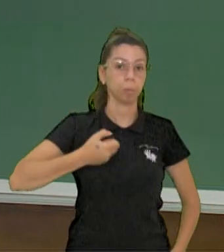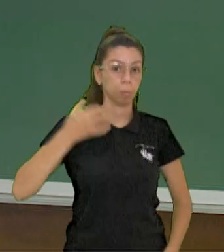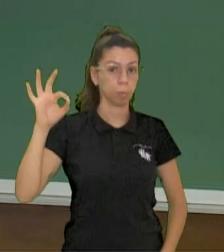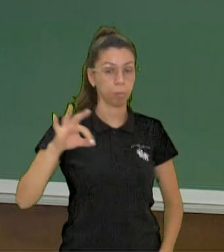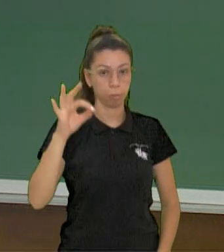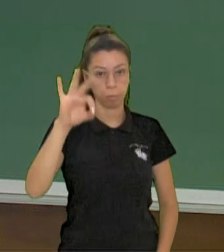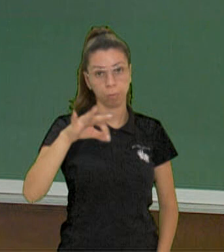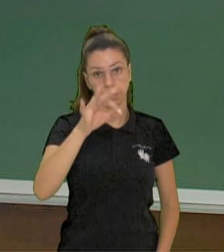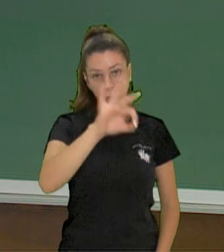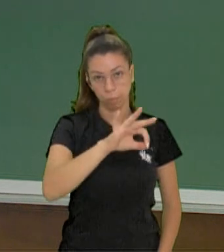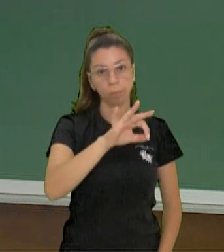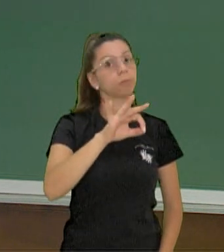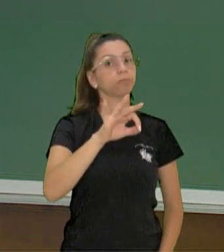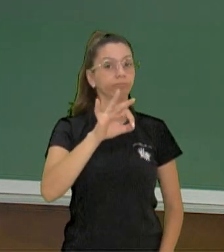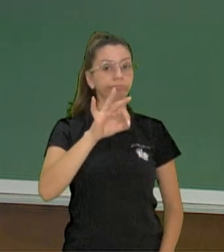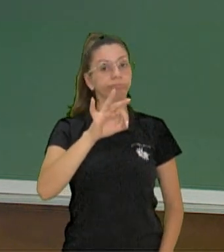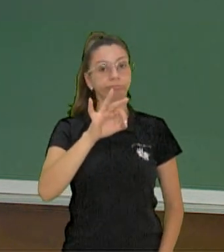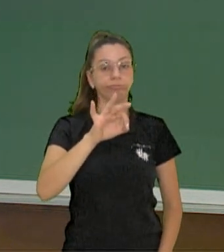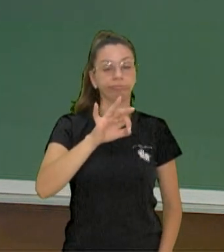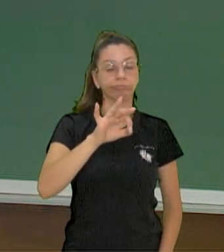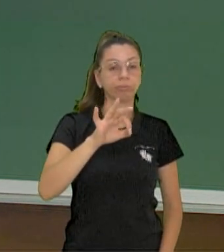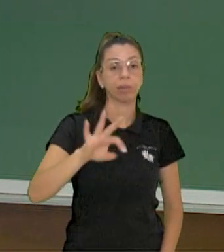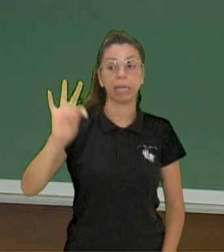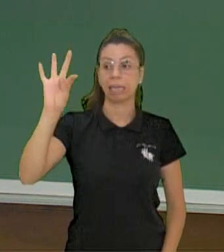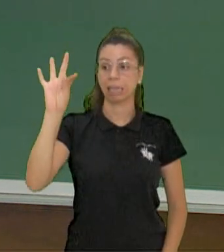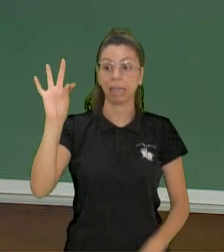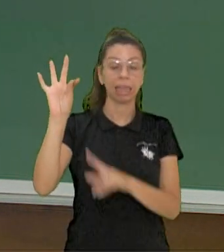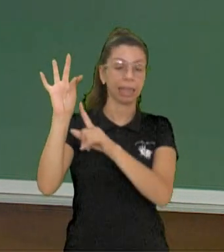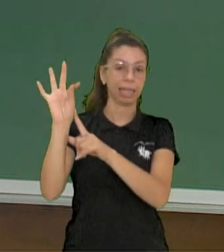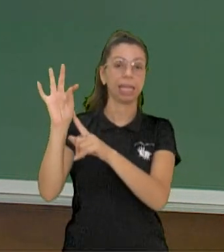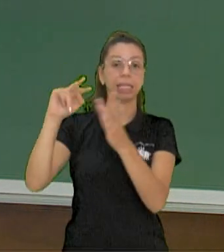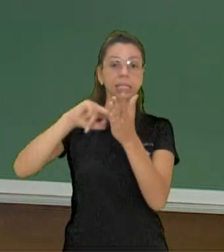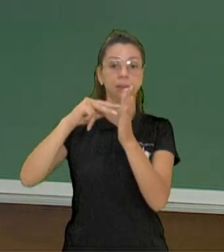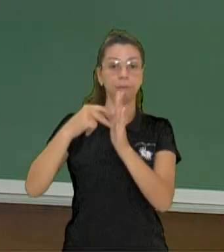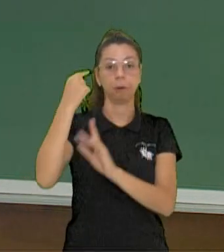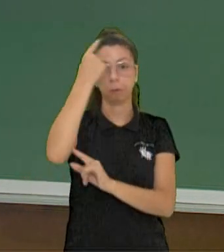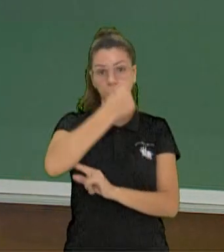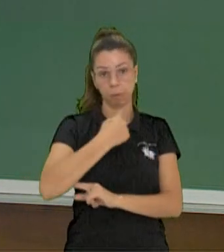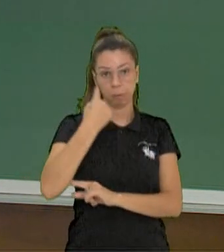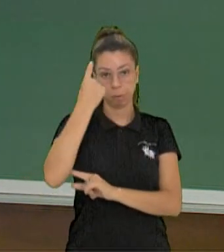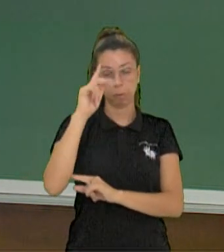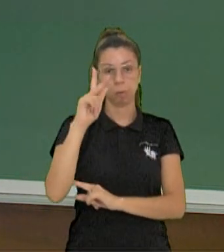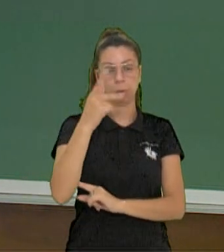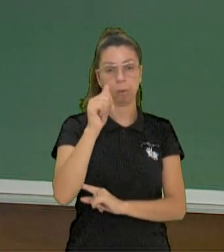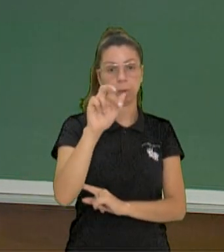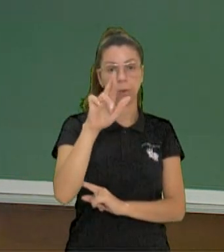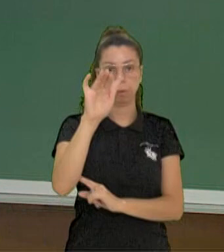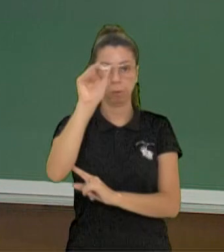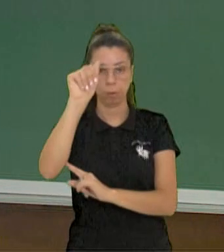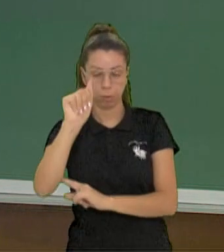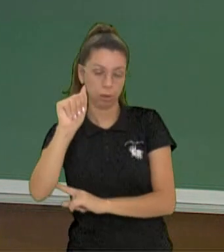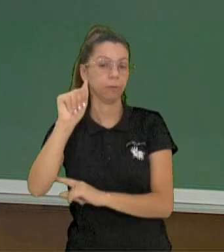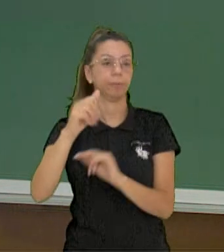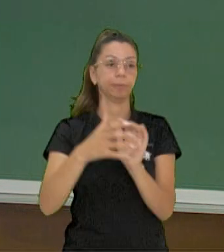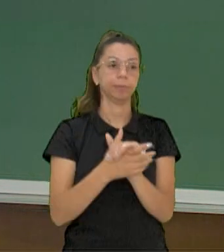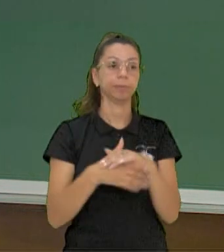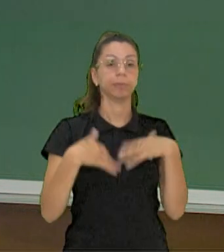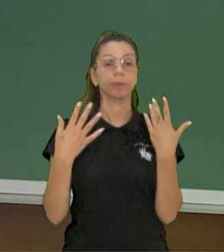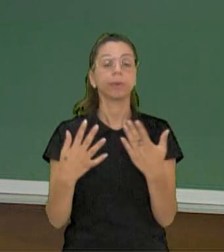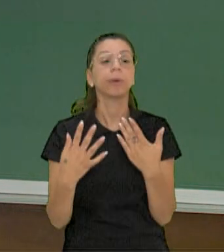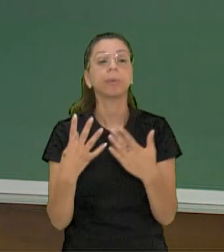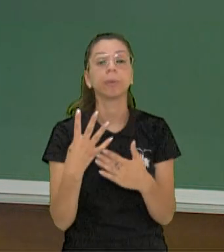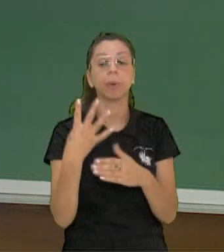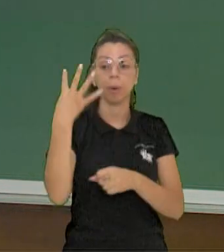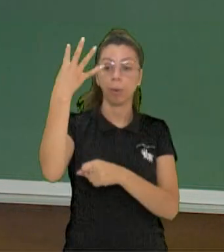né? População de mosquitos em T horas. Então, se o valor dado aqui é de 4 horas, né,